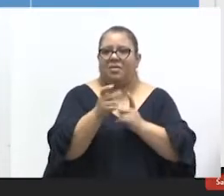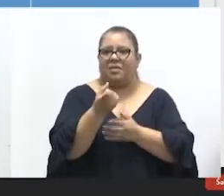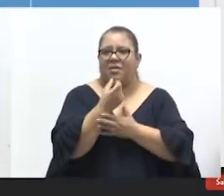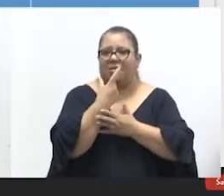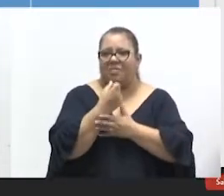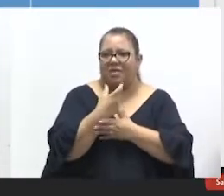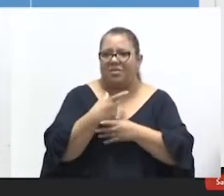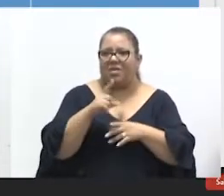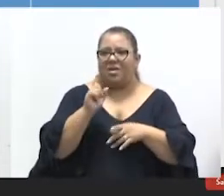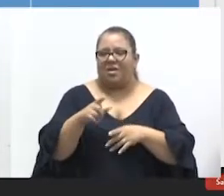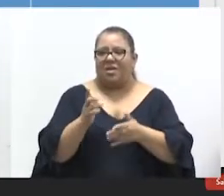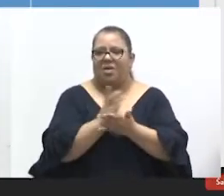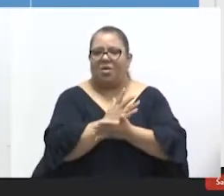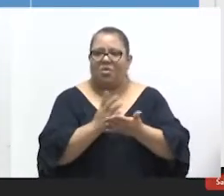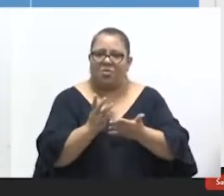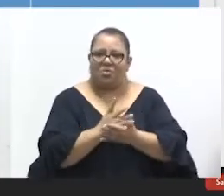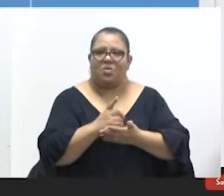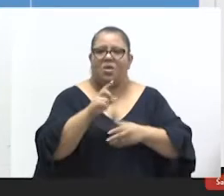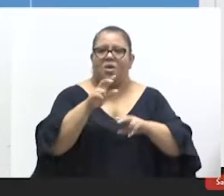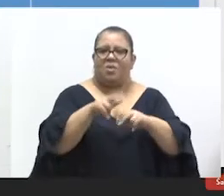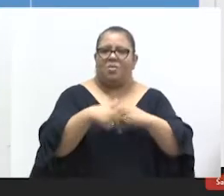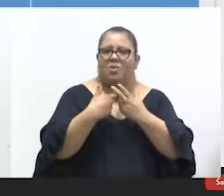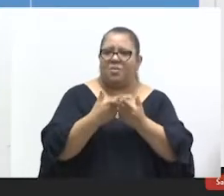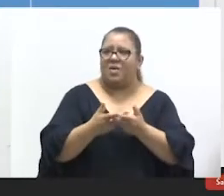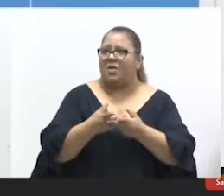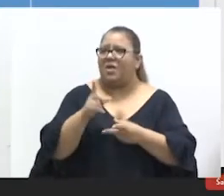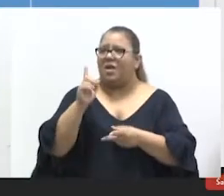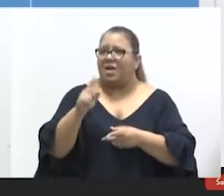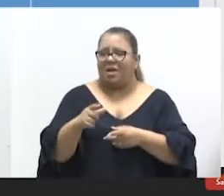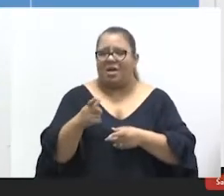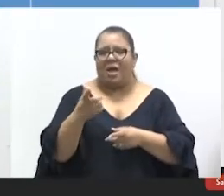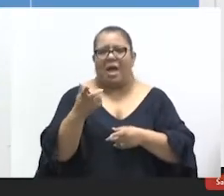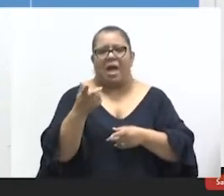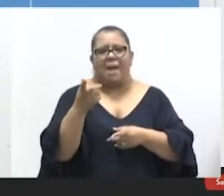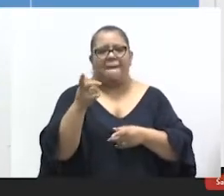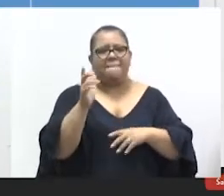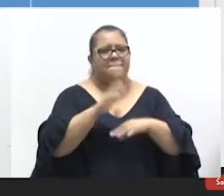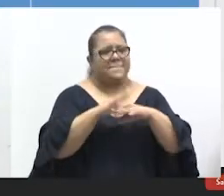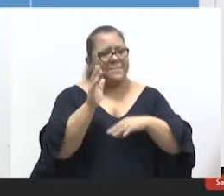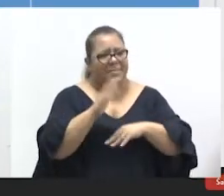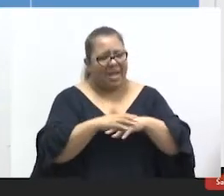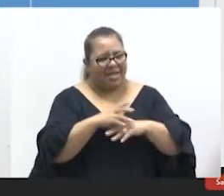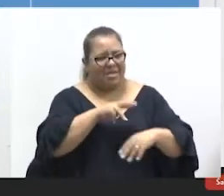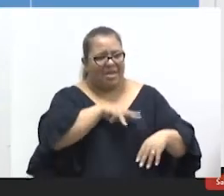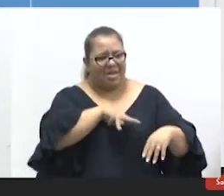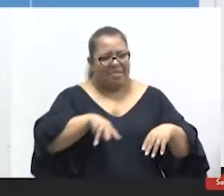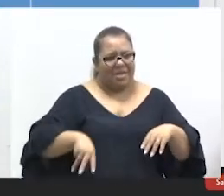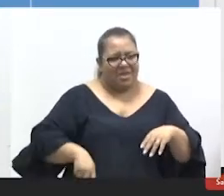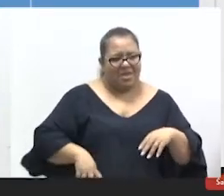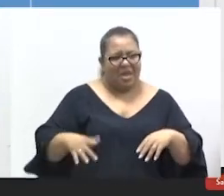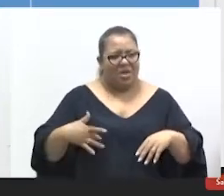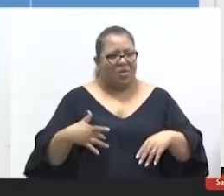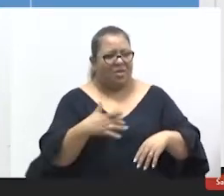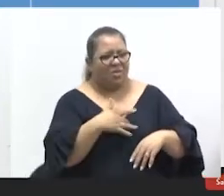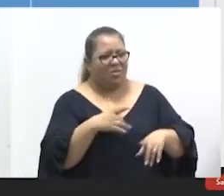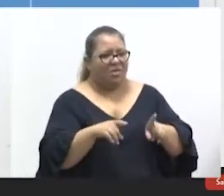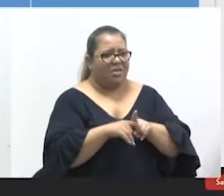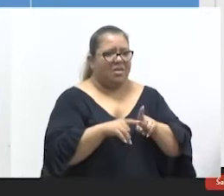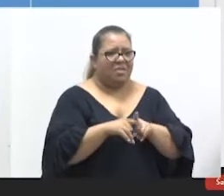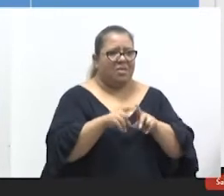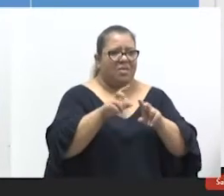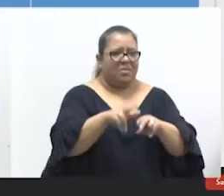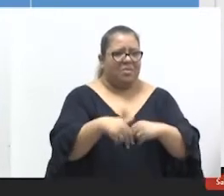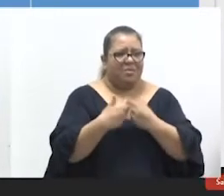tratamento adequado, padrão internacional, padrão ouro, onde o Ministério também garante alguns medicamentos especificamente para o